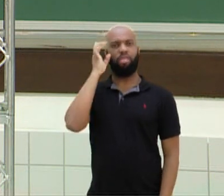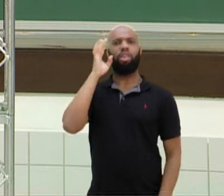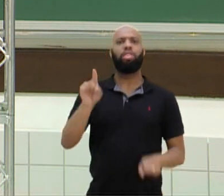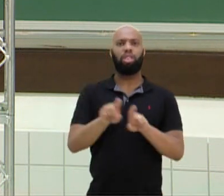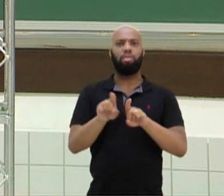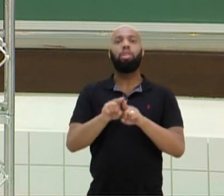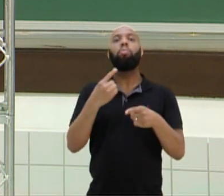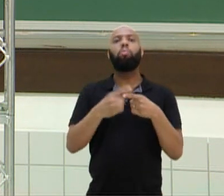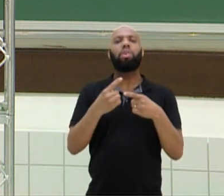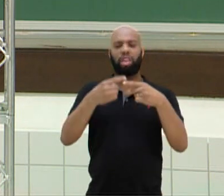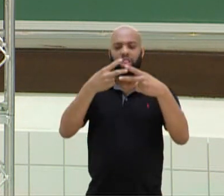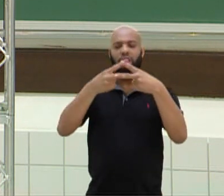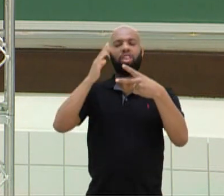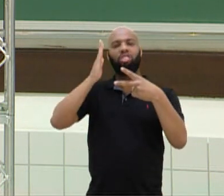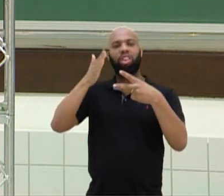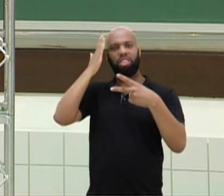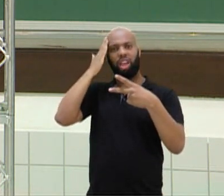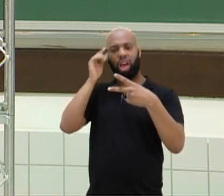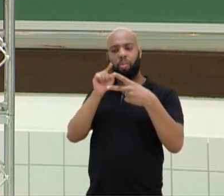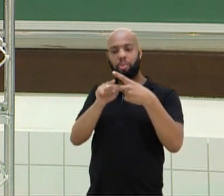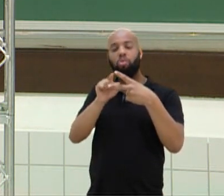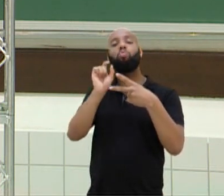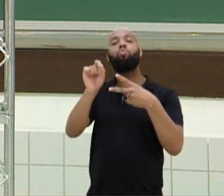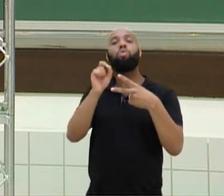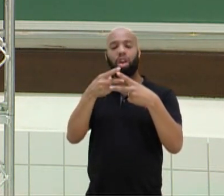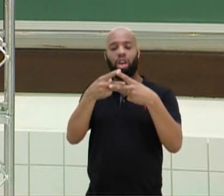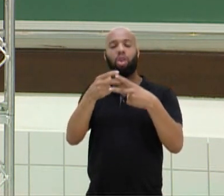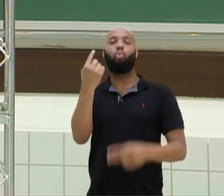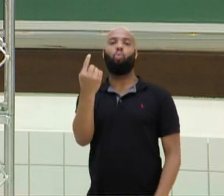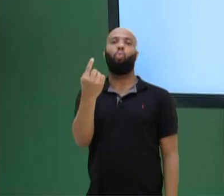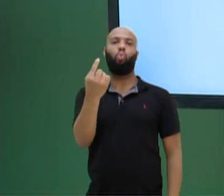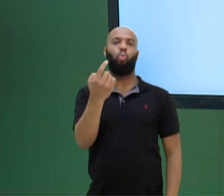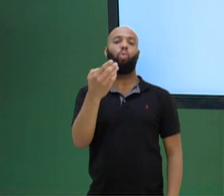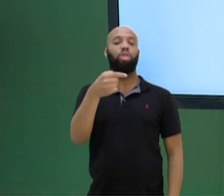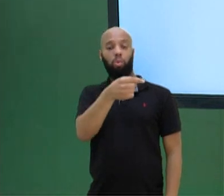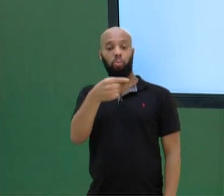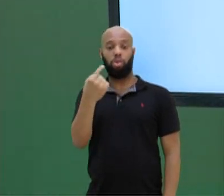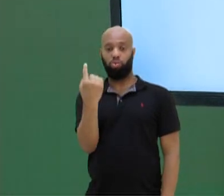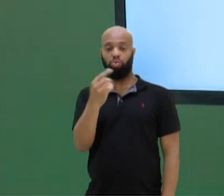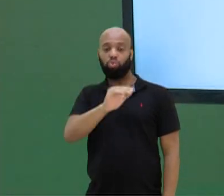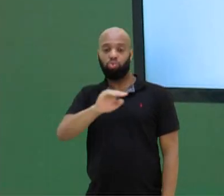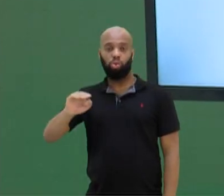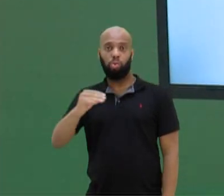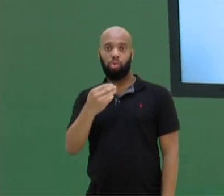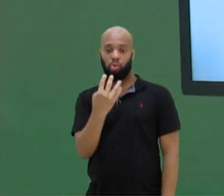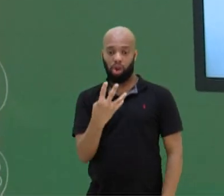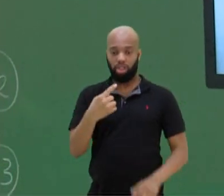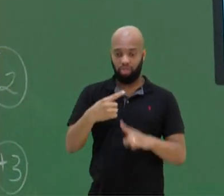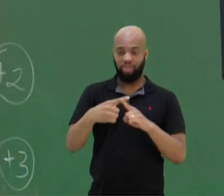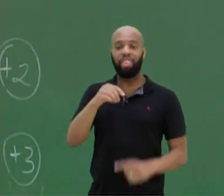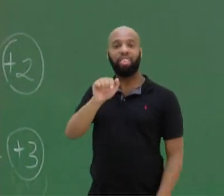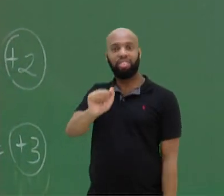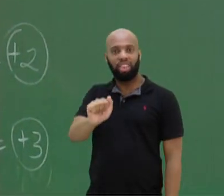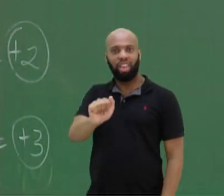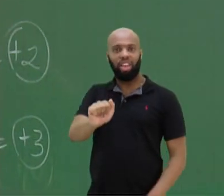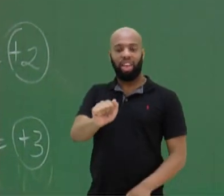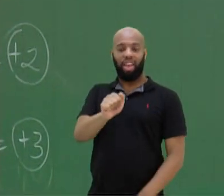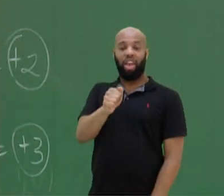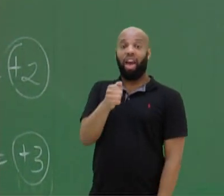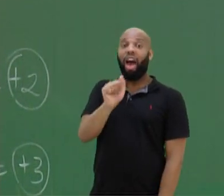vértice está em 2,5. E a coordenada y é o menos delta sobre